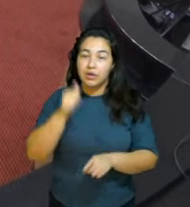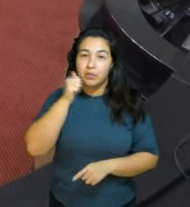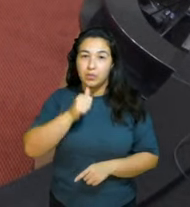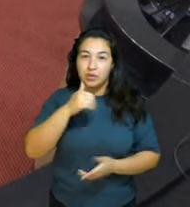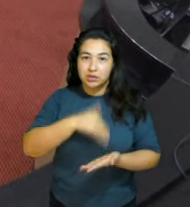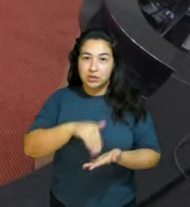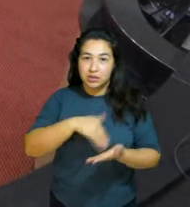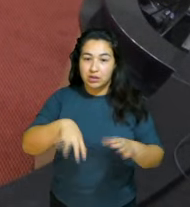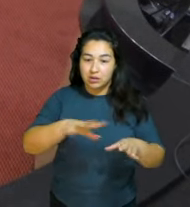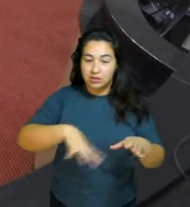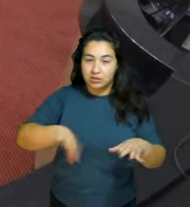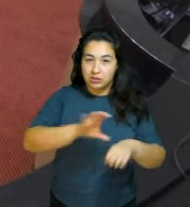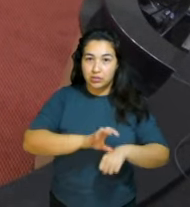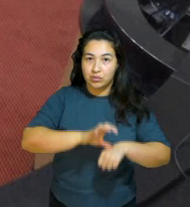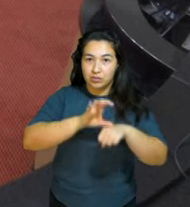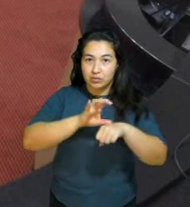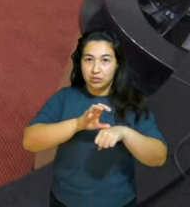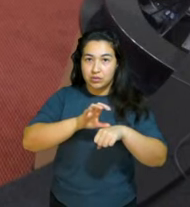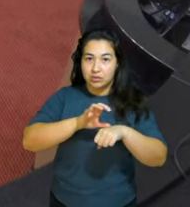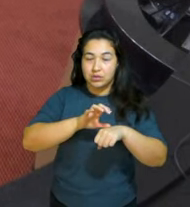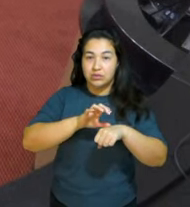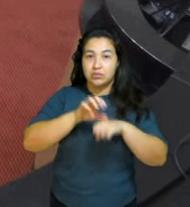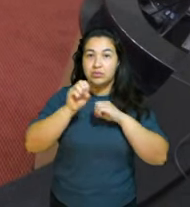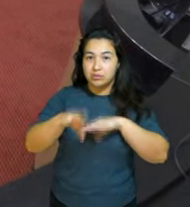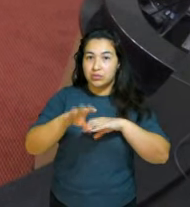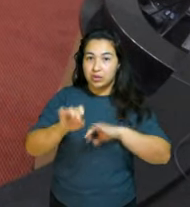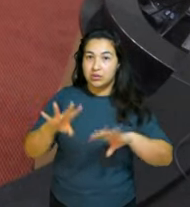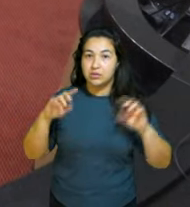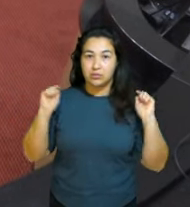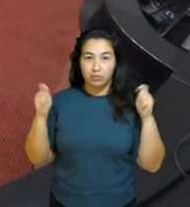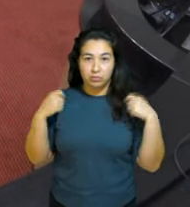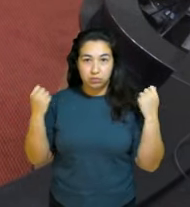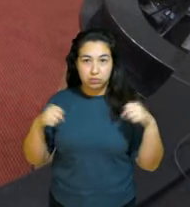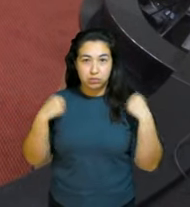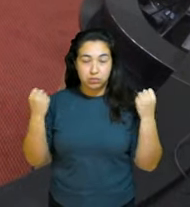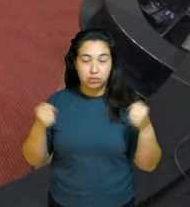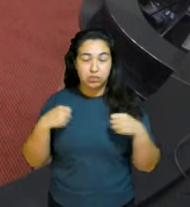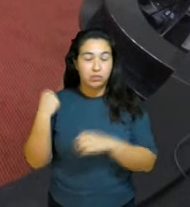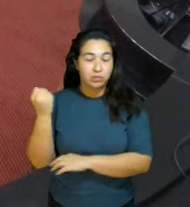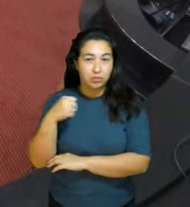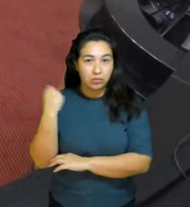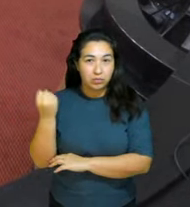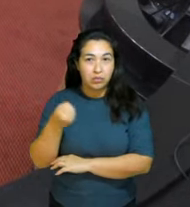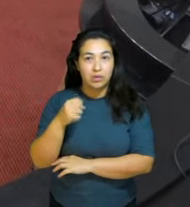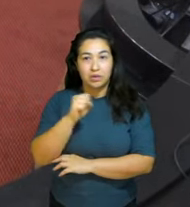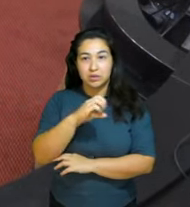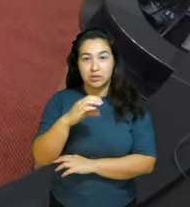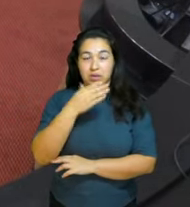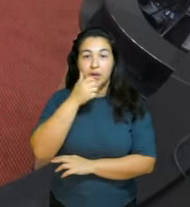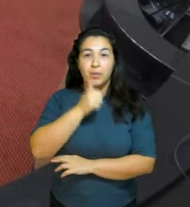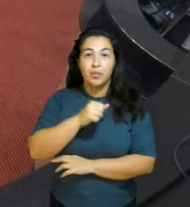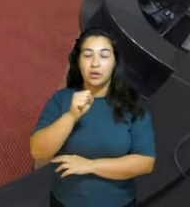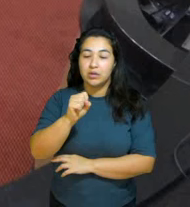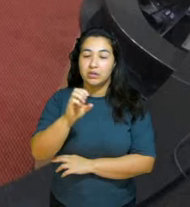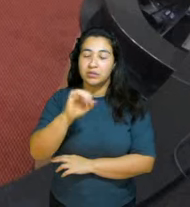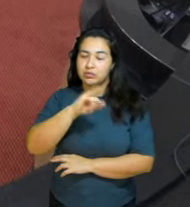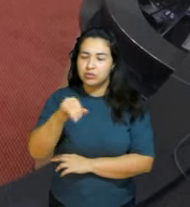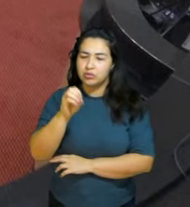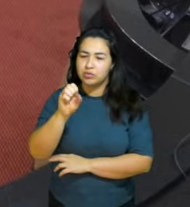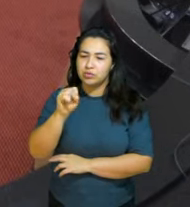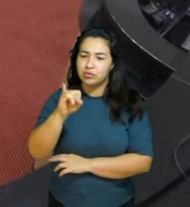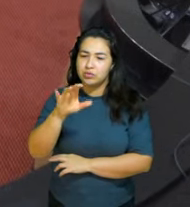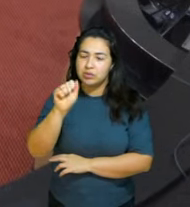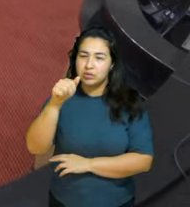do Conselho Regional de Educação Física de Santa Catarina, Josiane Freitas. O senhor presidente